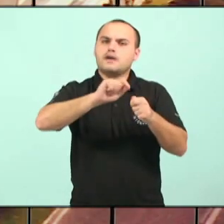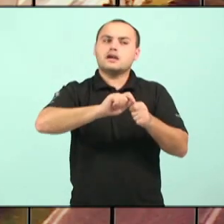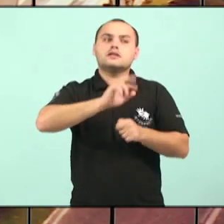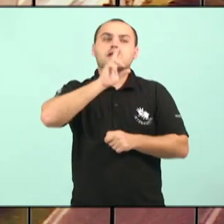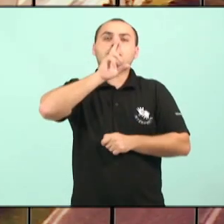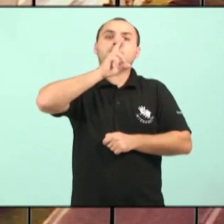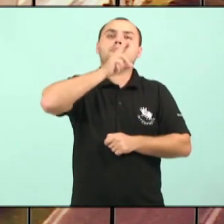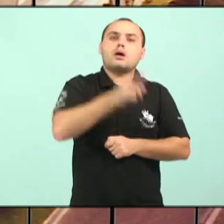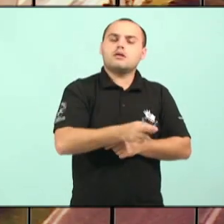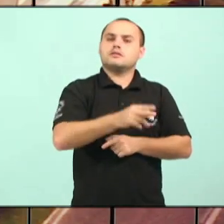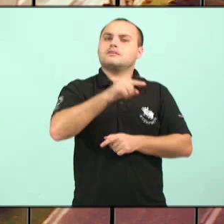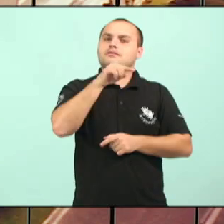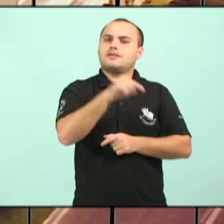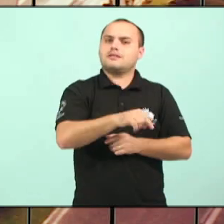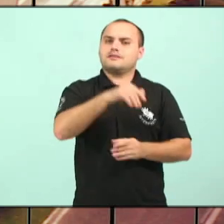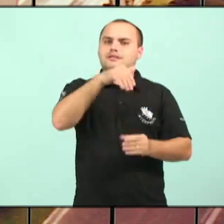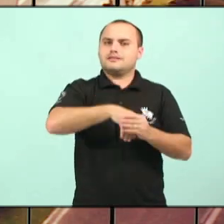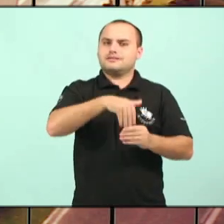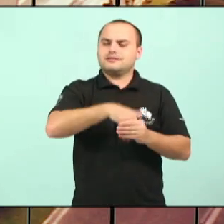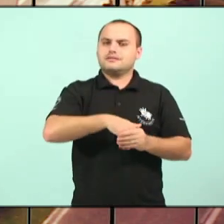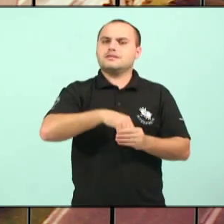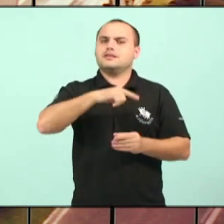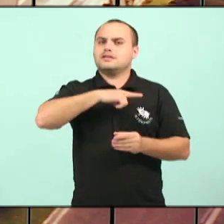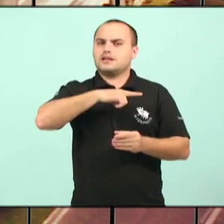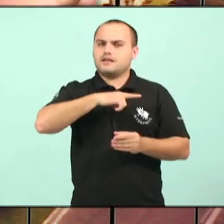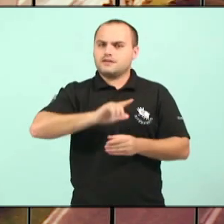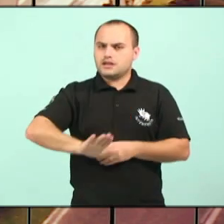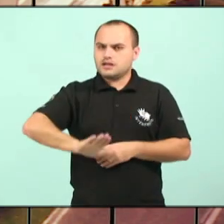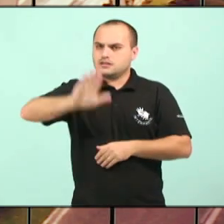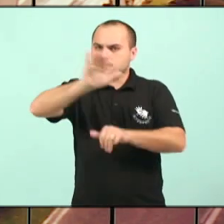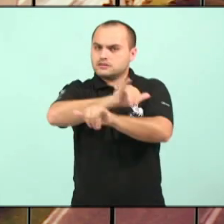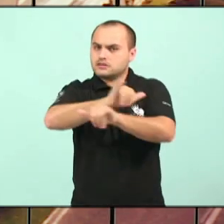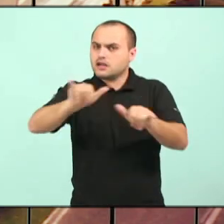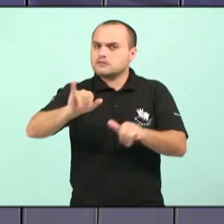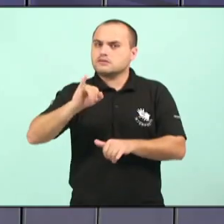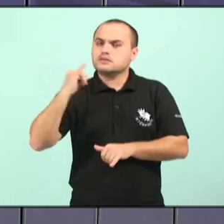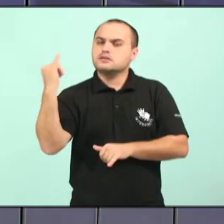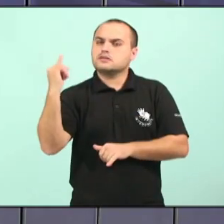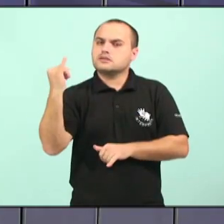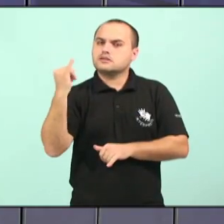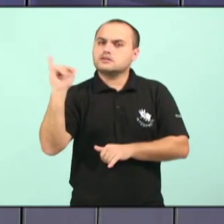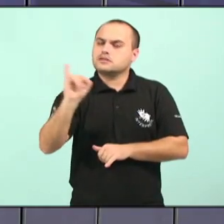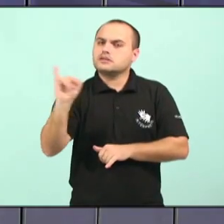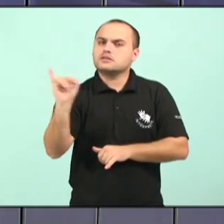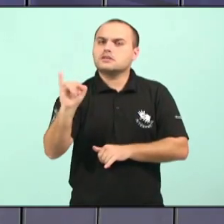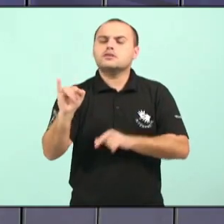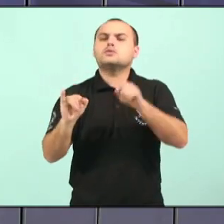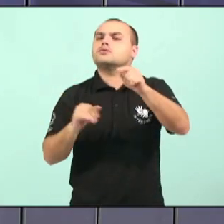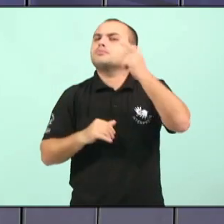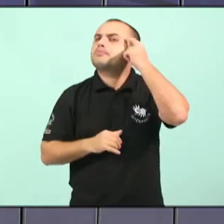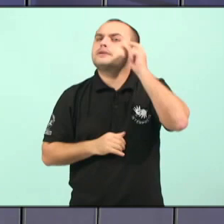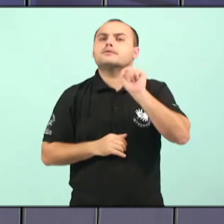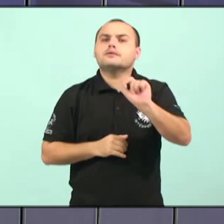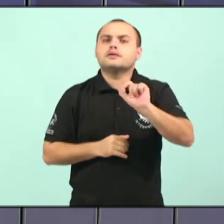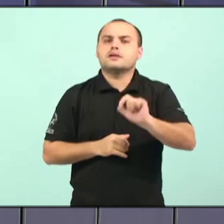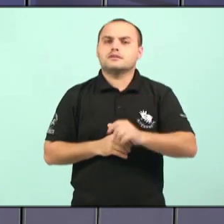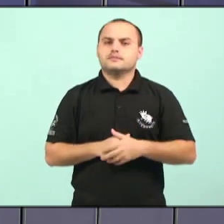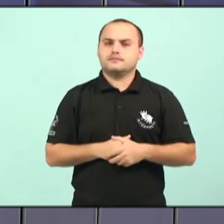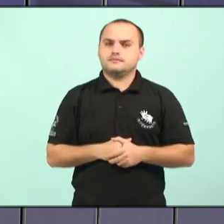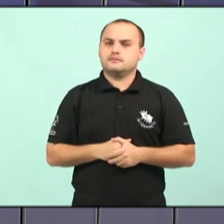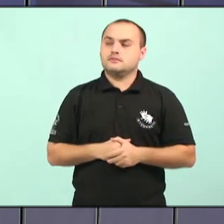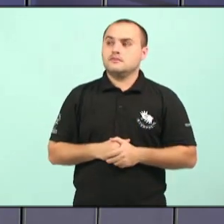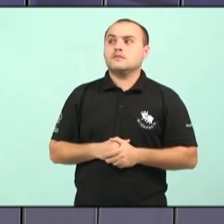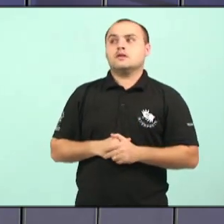dessas eleições que envolveram os nossos candidatos de Itajaí? O que o senhor pensa a respeito, vereador? Olha, essa